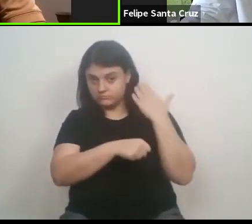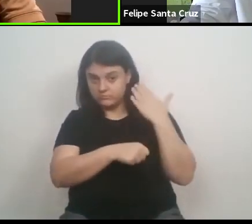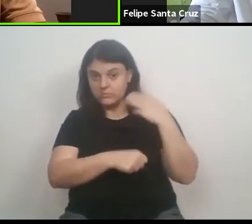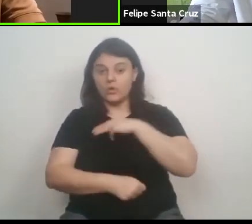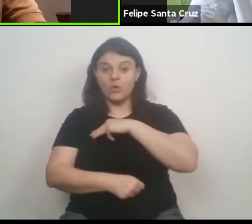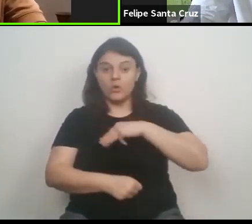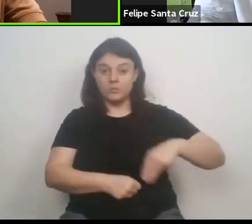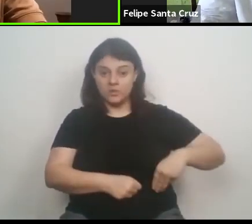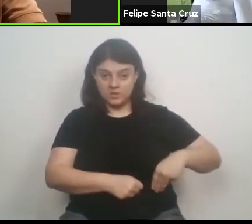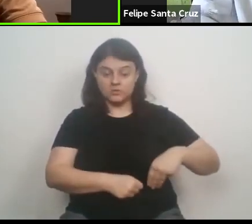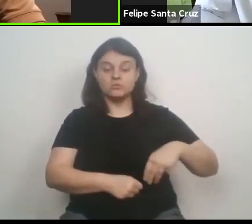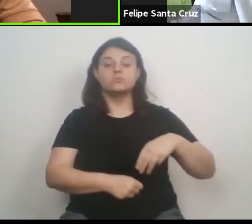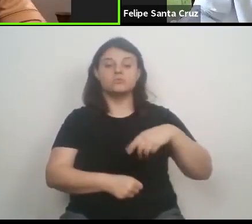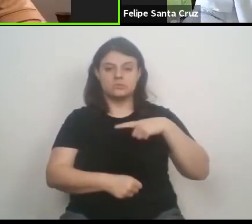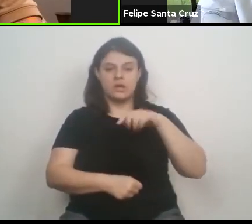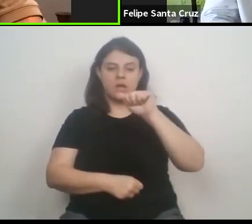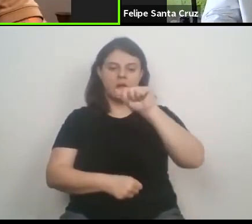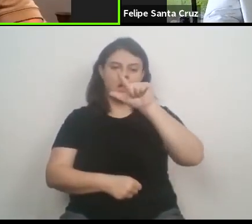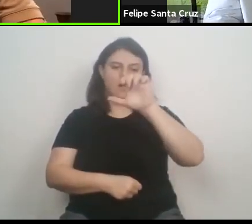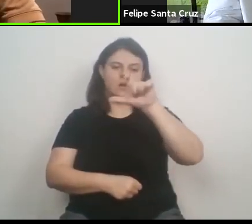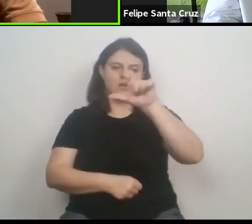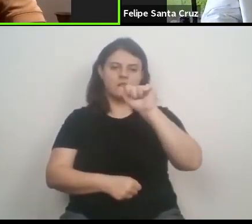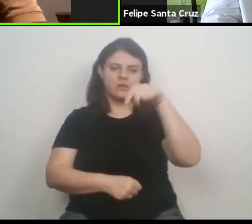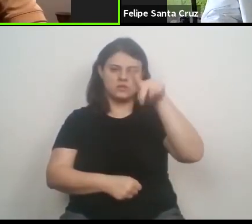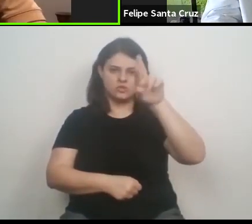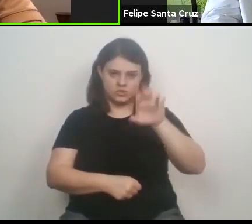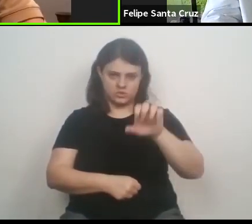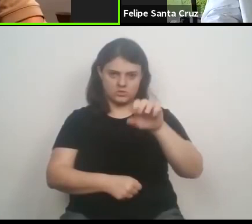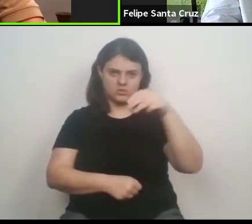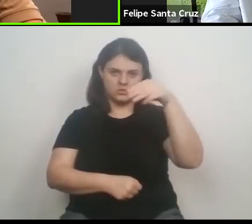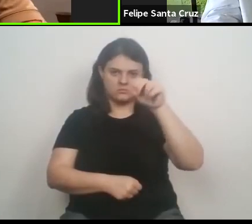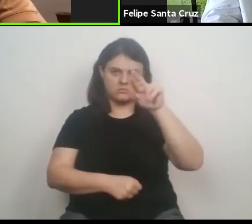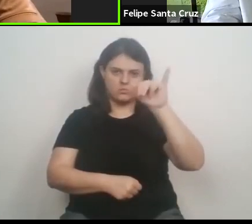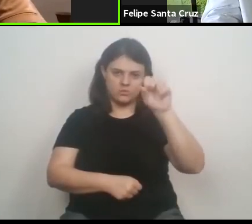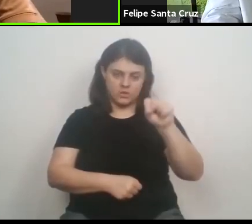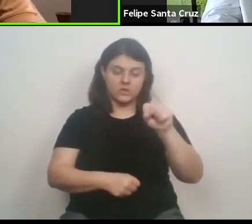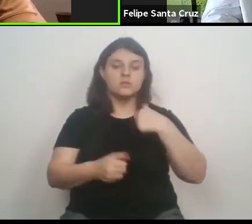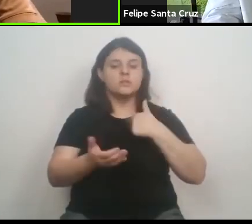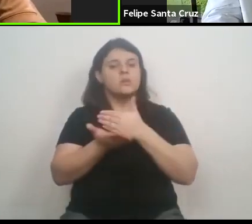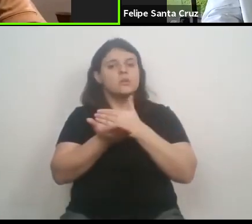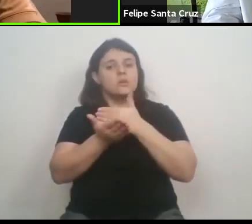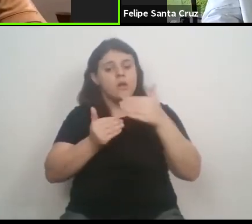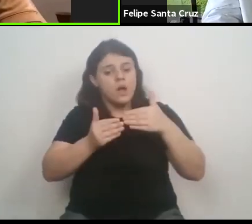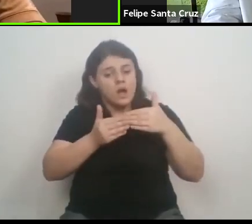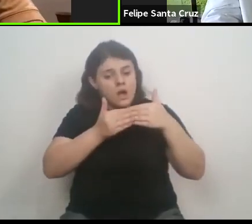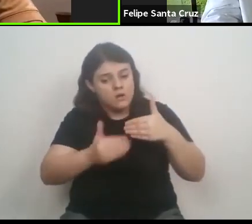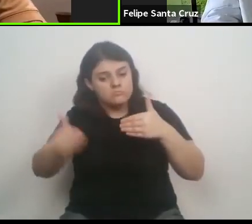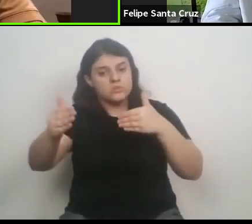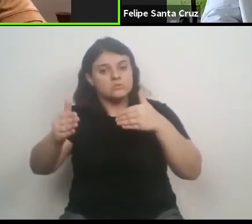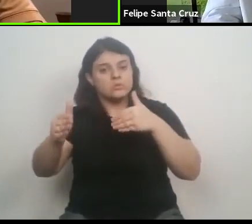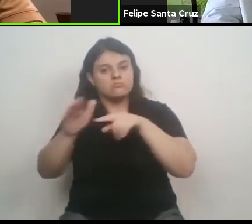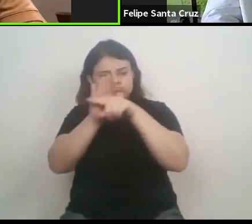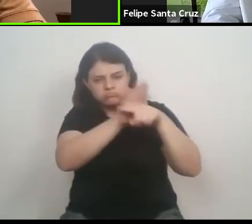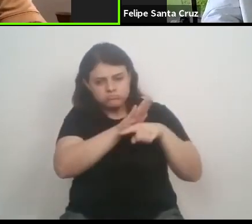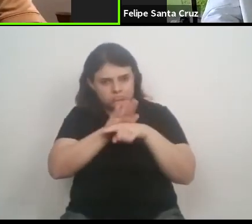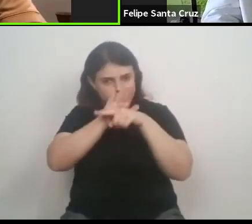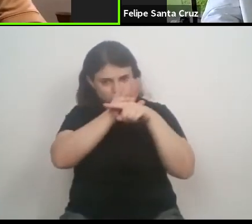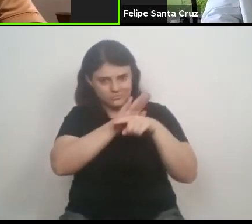Alexandre de Moraes estendeu o período das investigações até aquele momento.